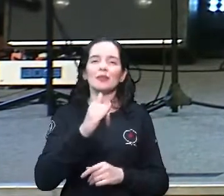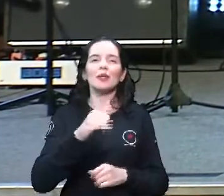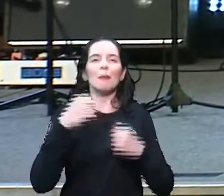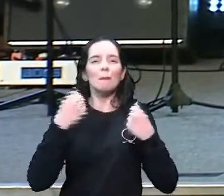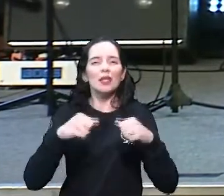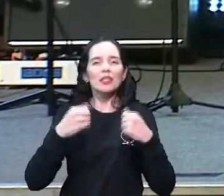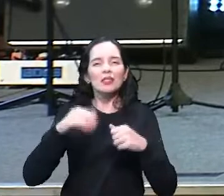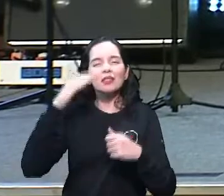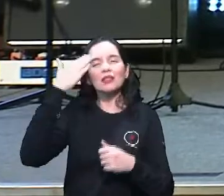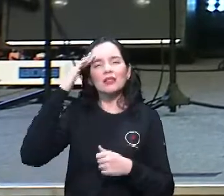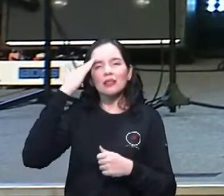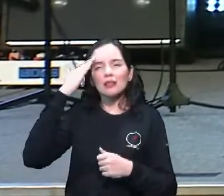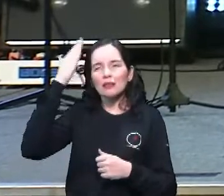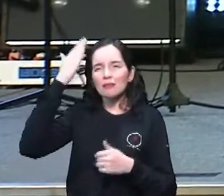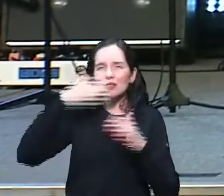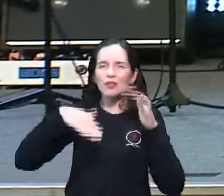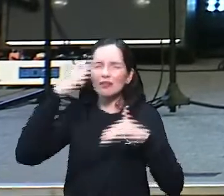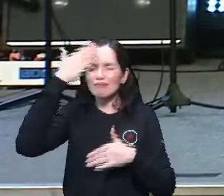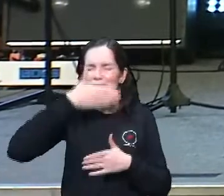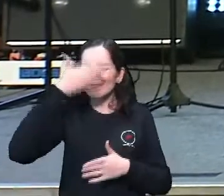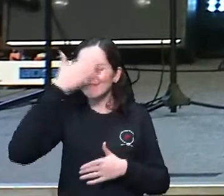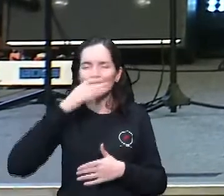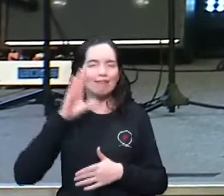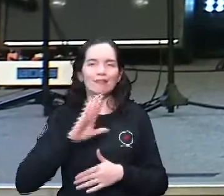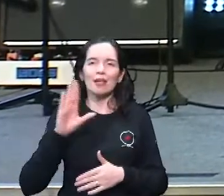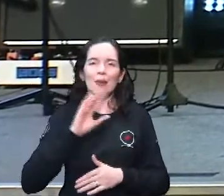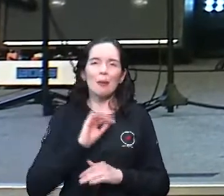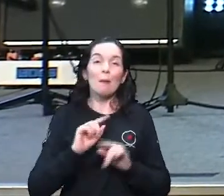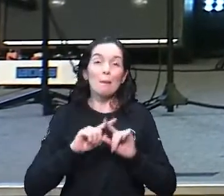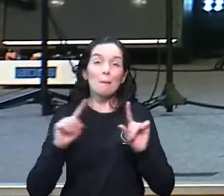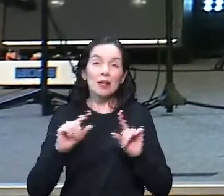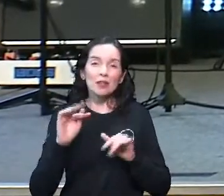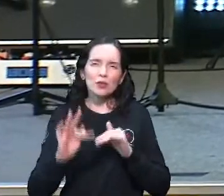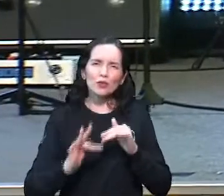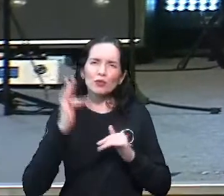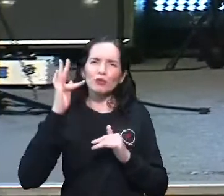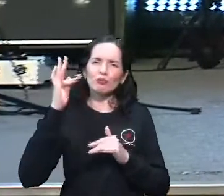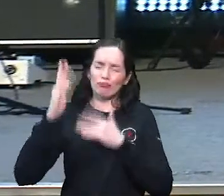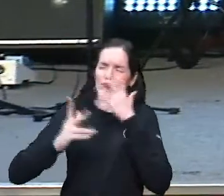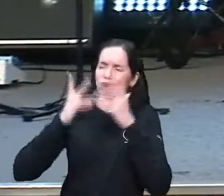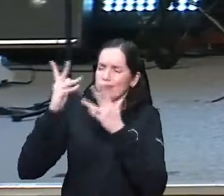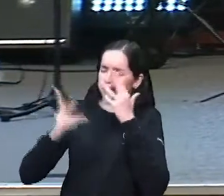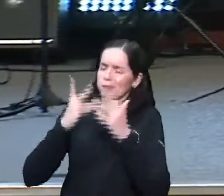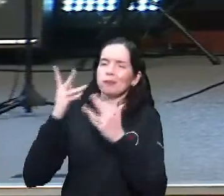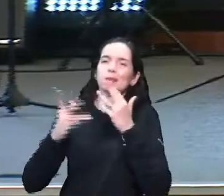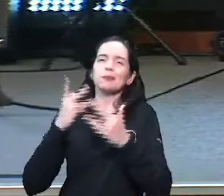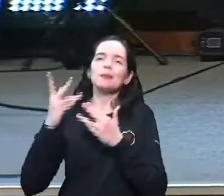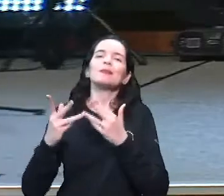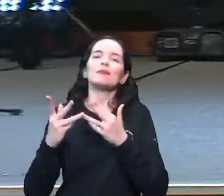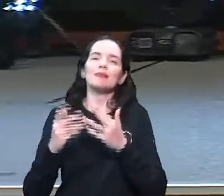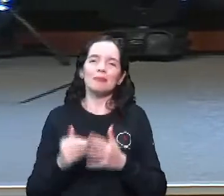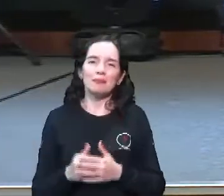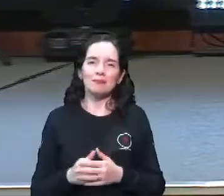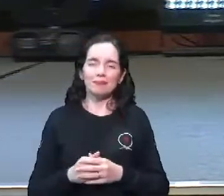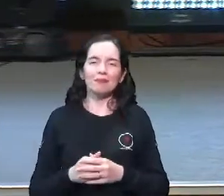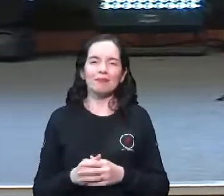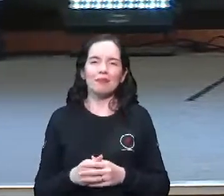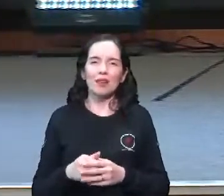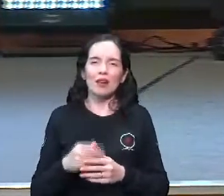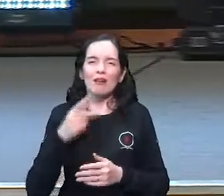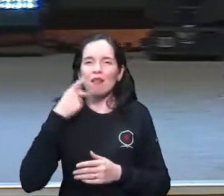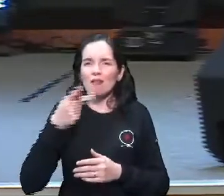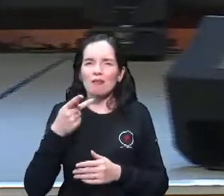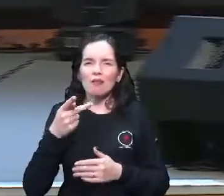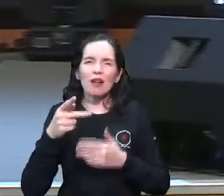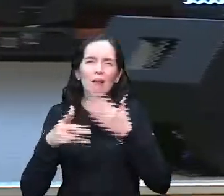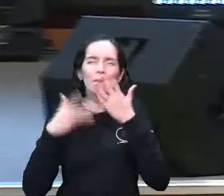você pode não estar vendo, mas você pode liberar o futuro. Suas palavras geram futuro. Então não fale qualquer coisa,